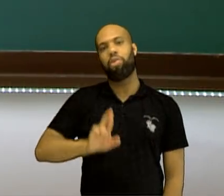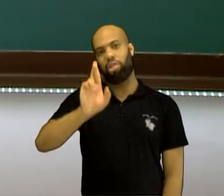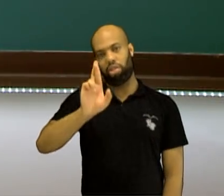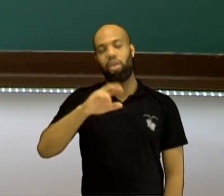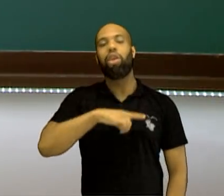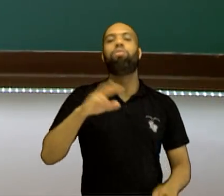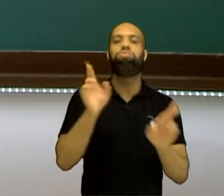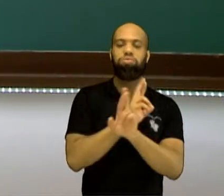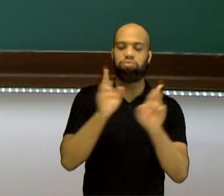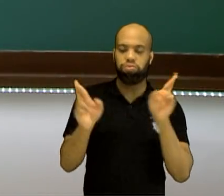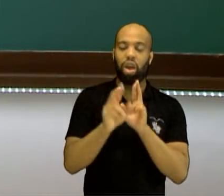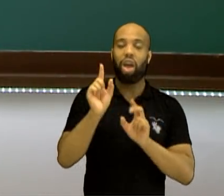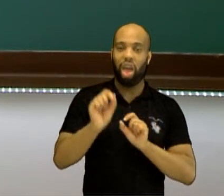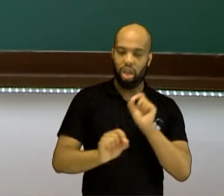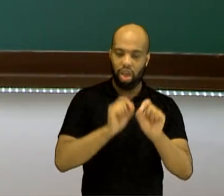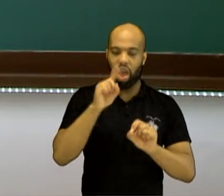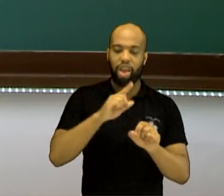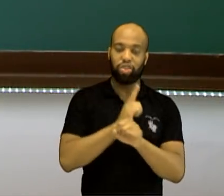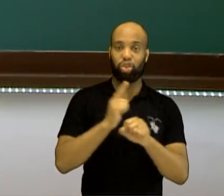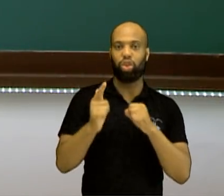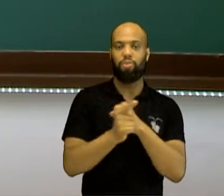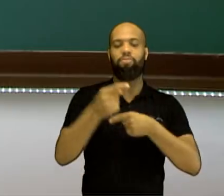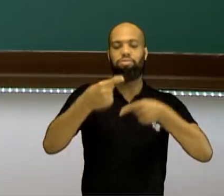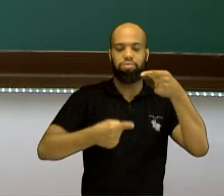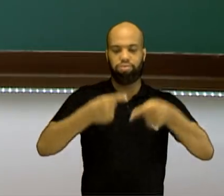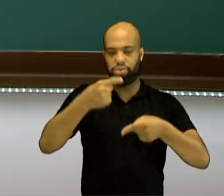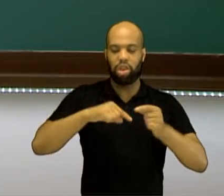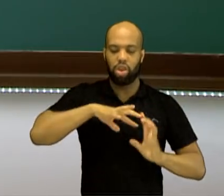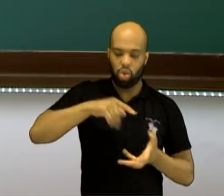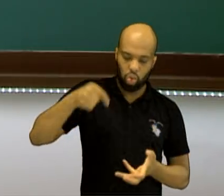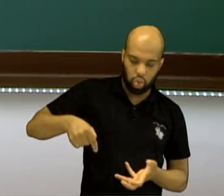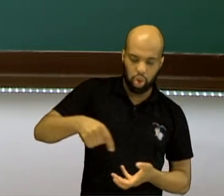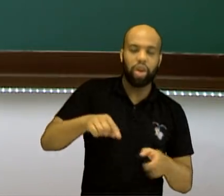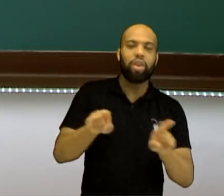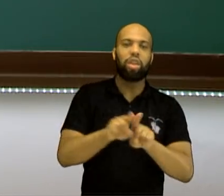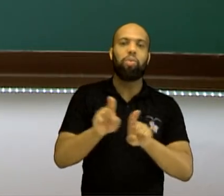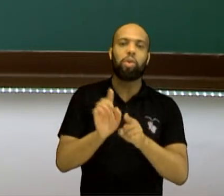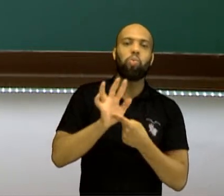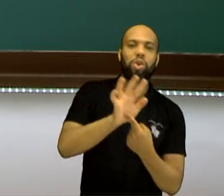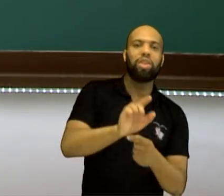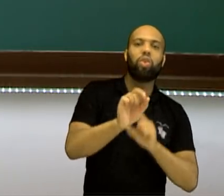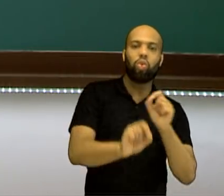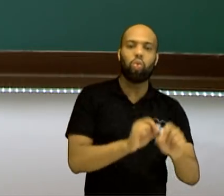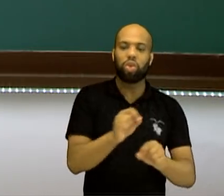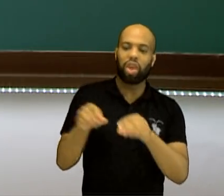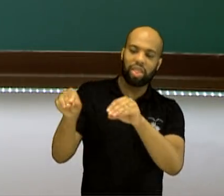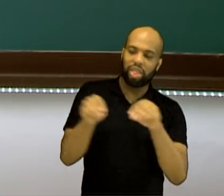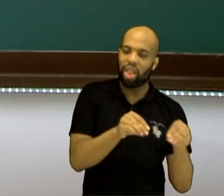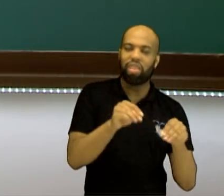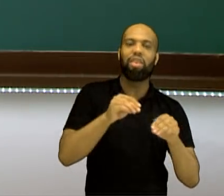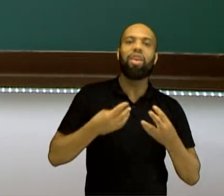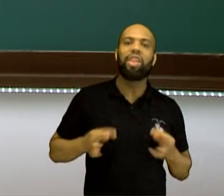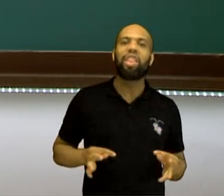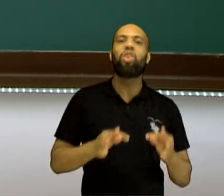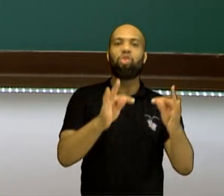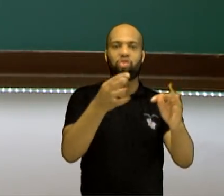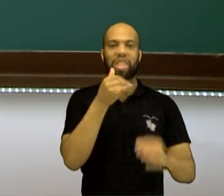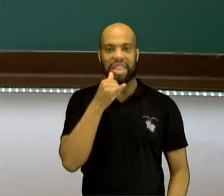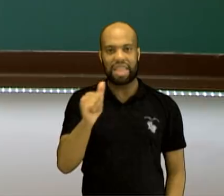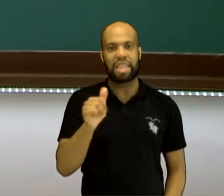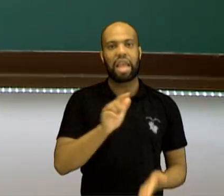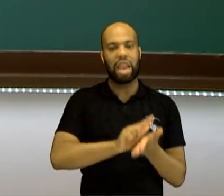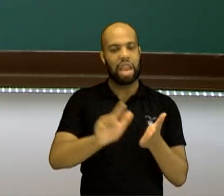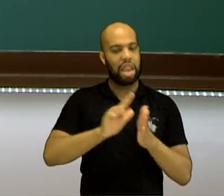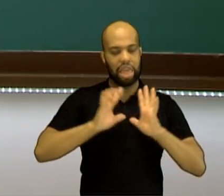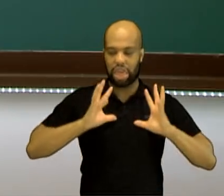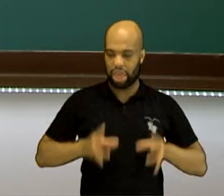essa geopolítica internacional e trazendo, né, essa tecnologia, essa energia limpa para o